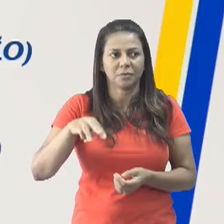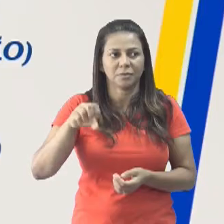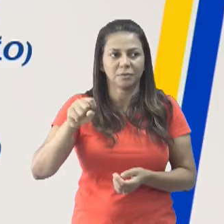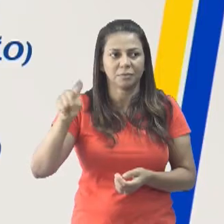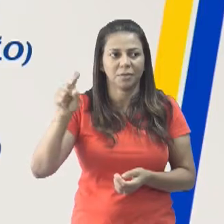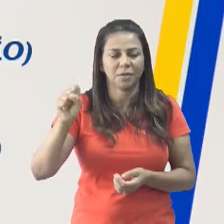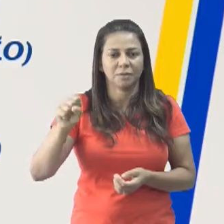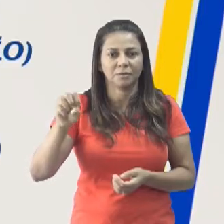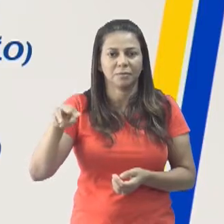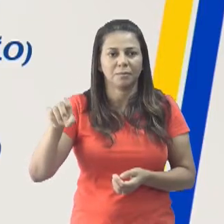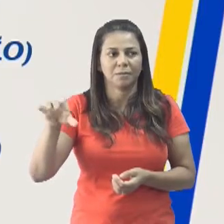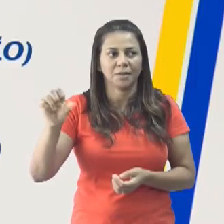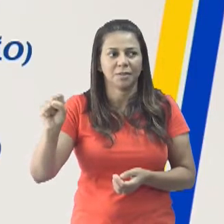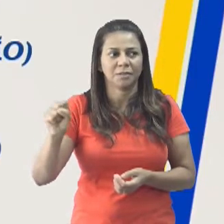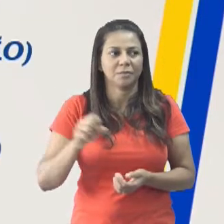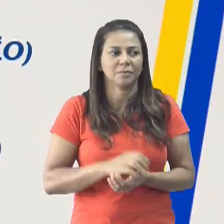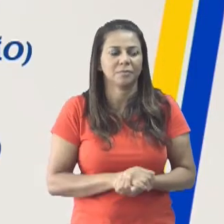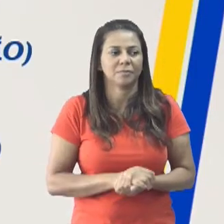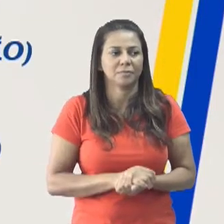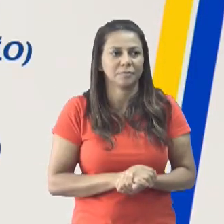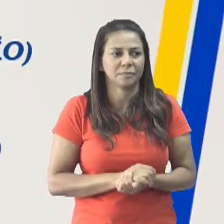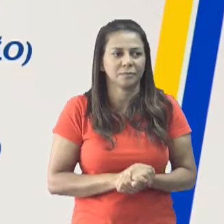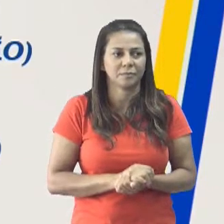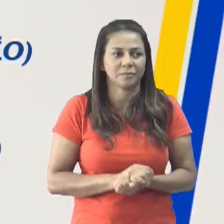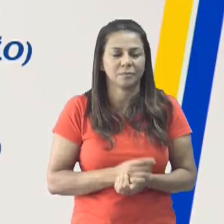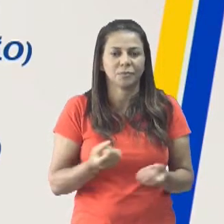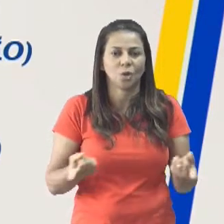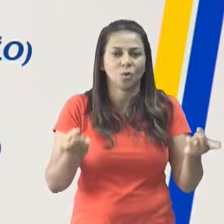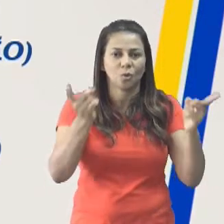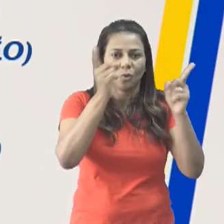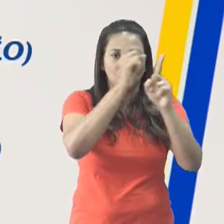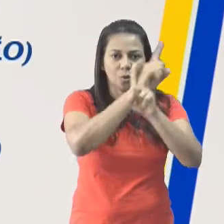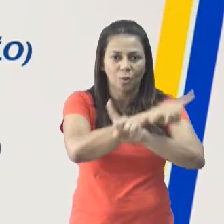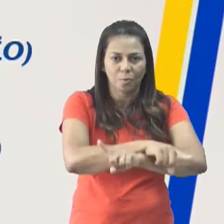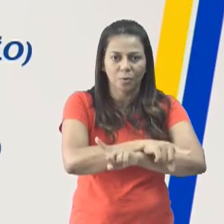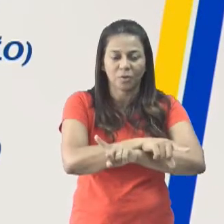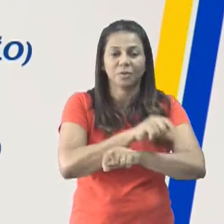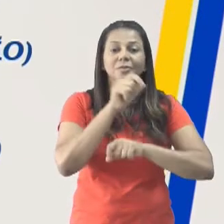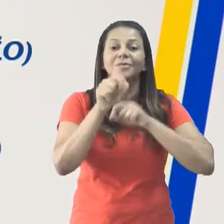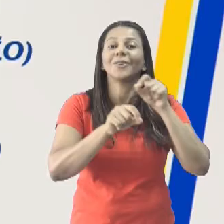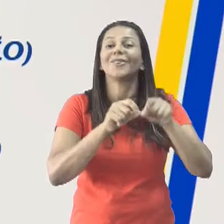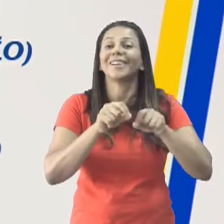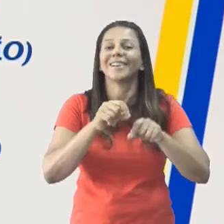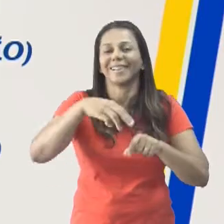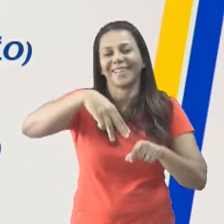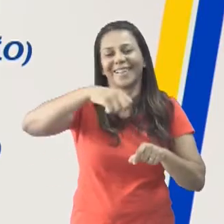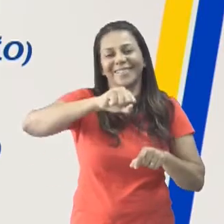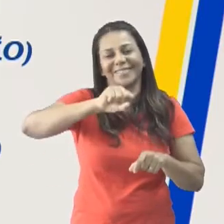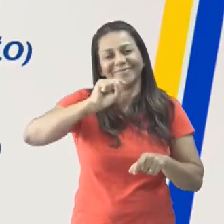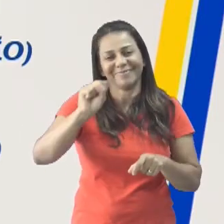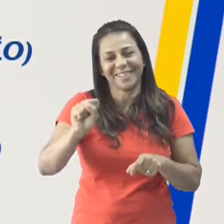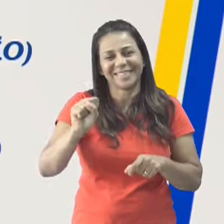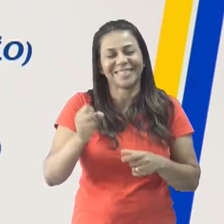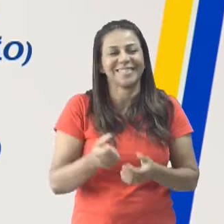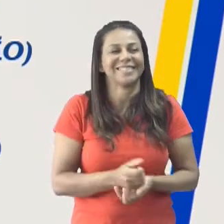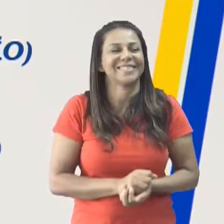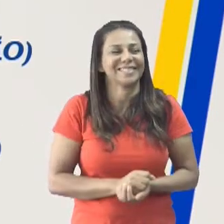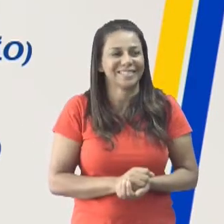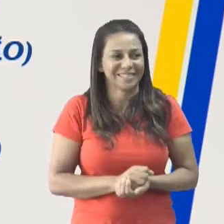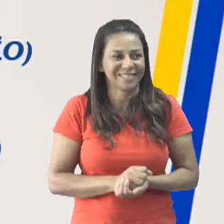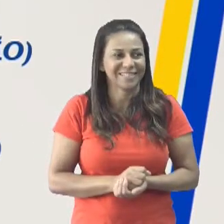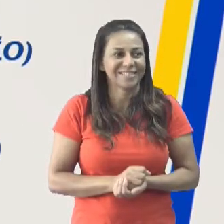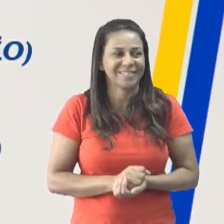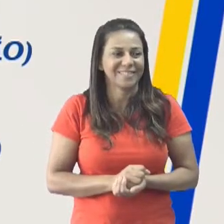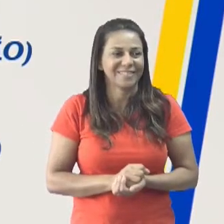por que eu não vou? Então, isso é oposição. Se o mais indica oposição, é mais, sem I e sem